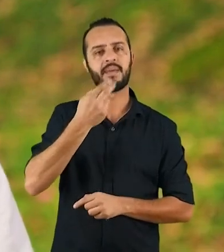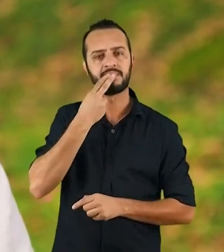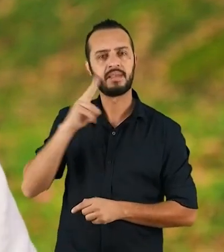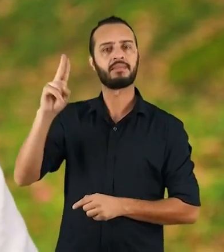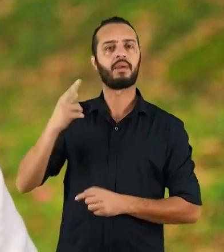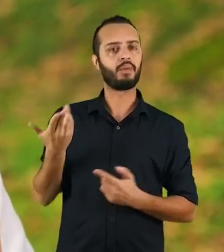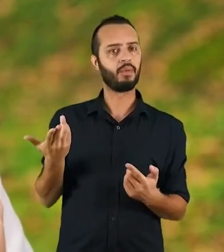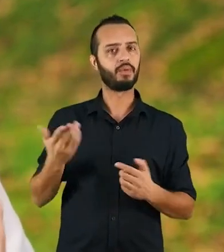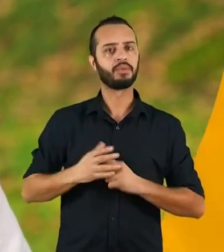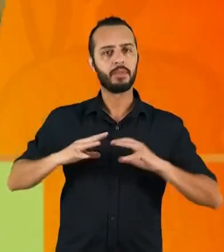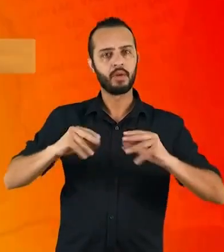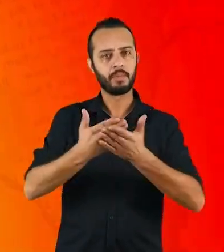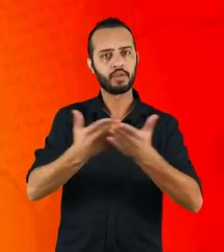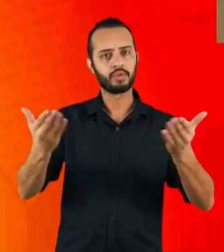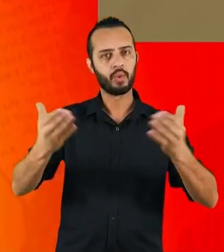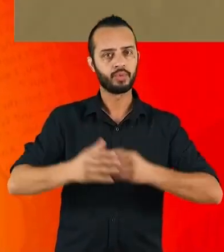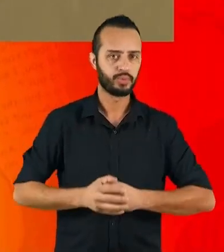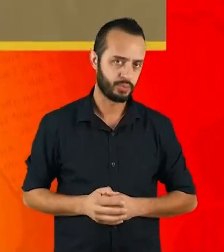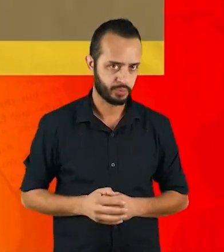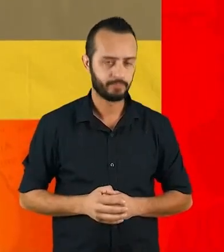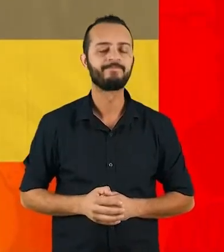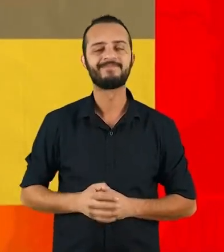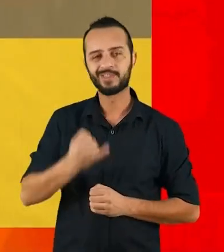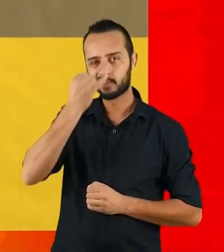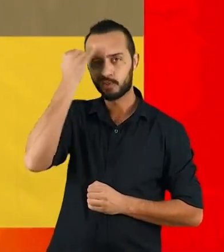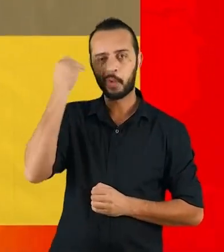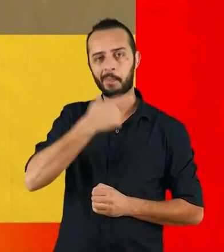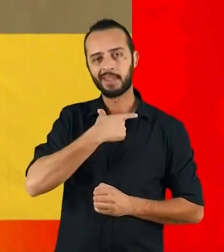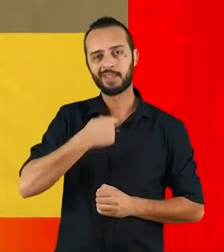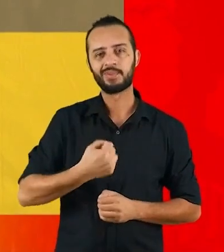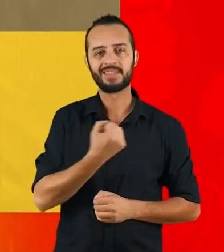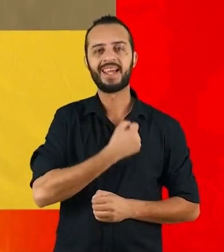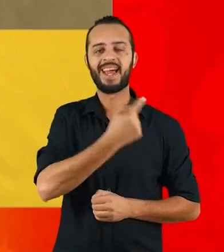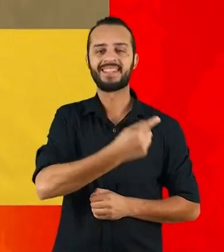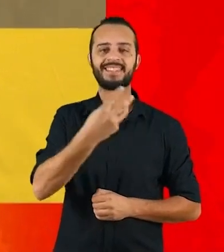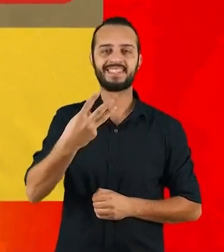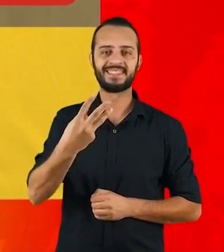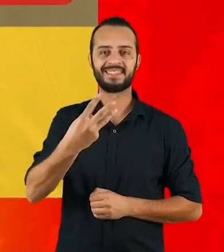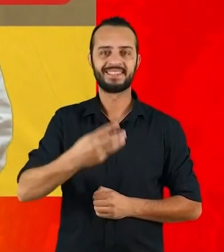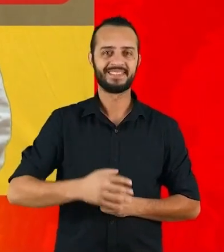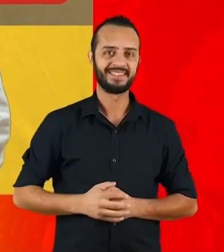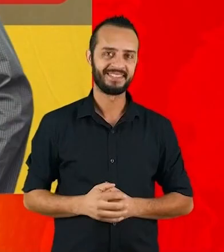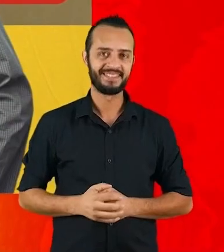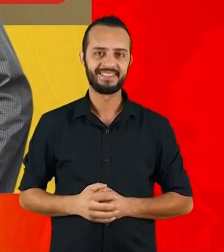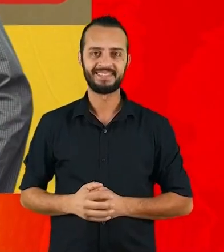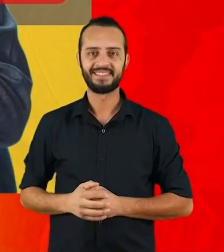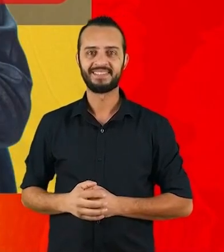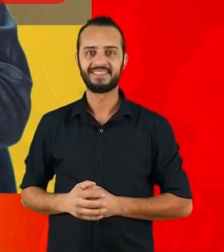Cruz, pelo bem de todos. João Pedro e Marta Nunes, 13.